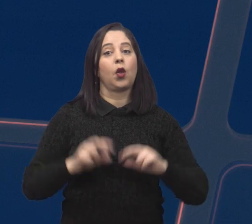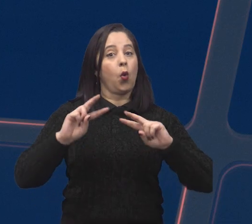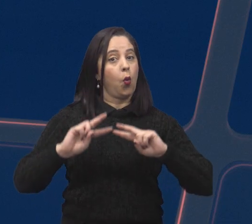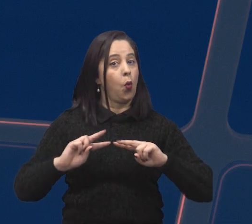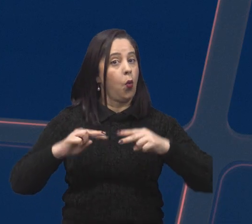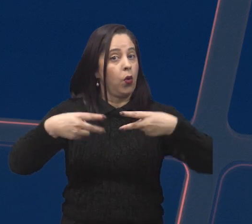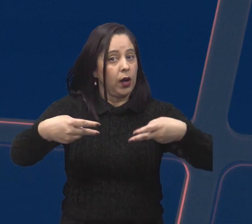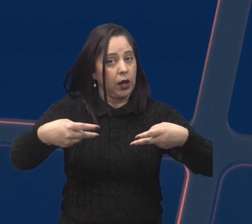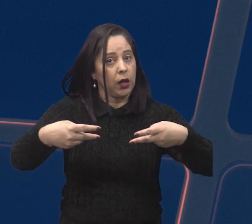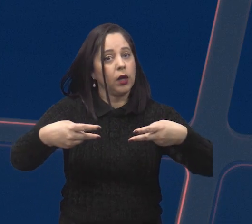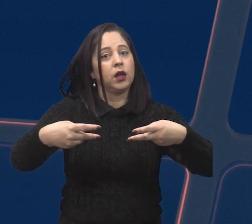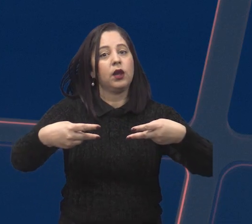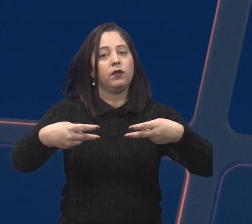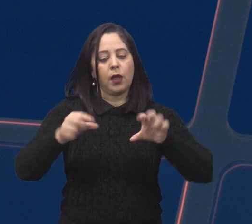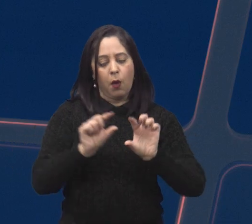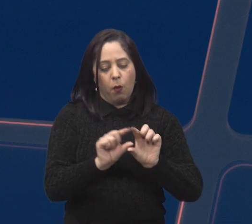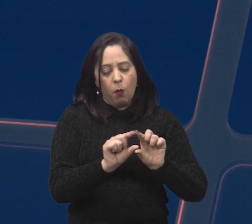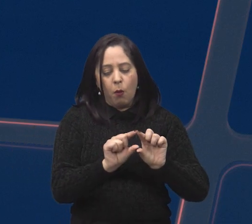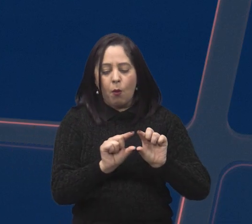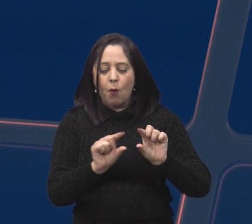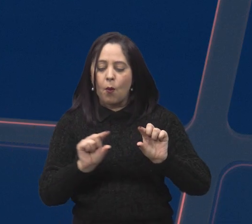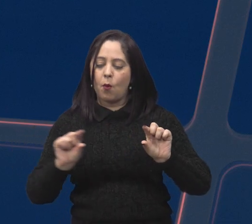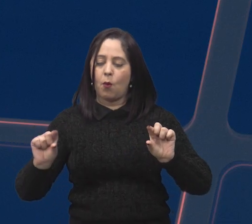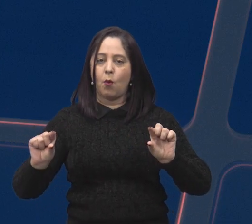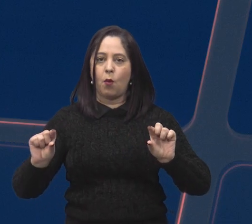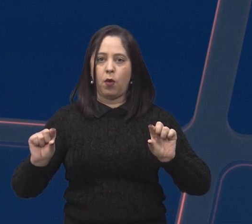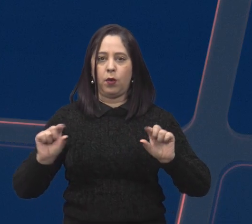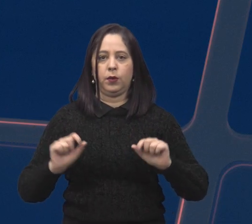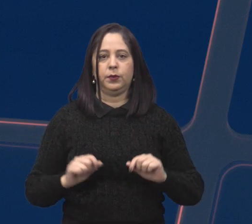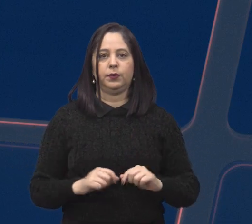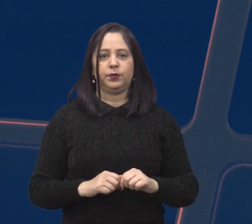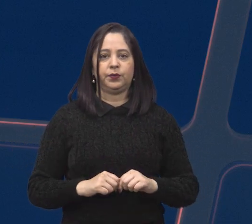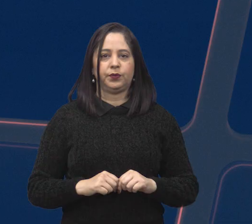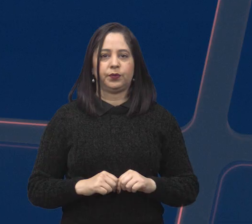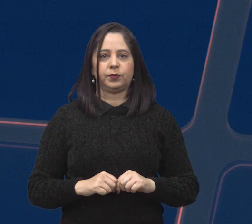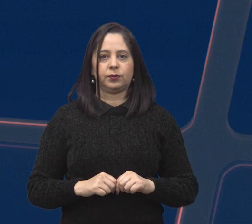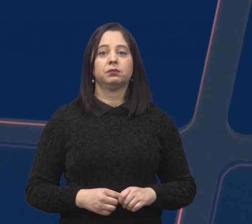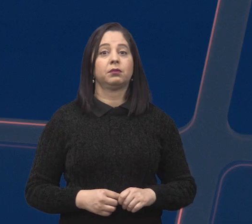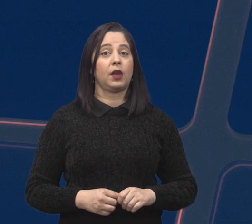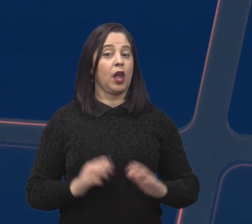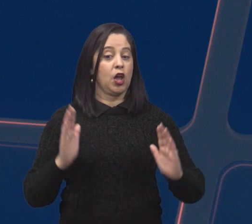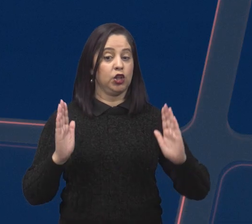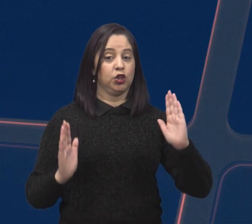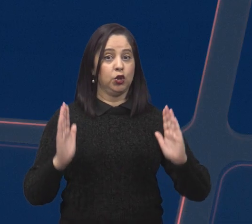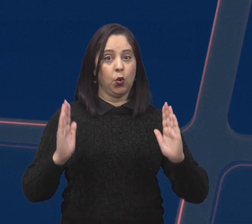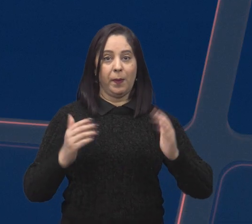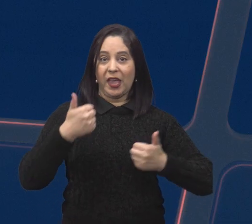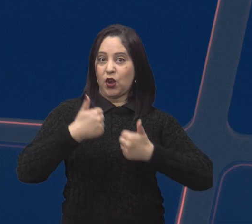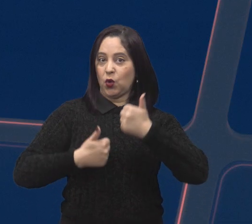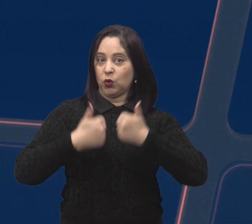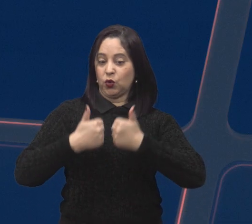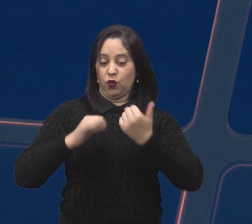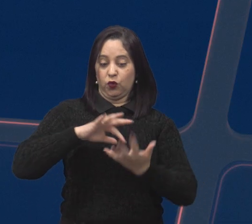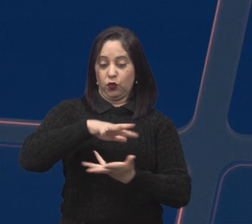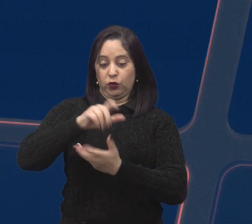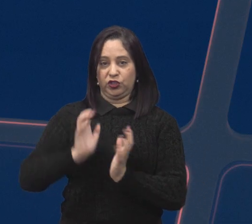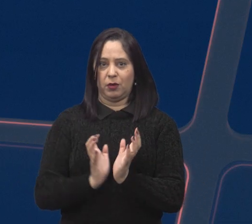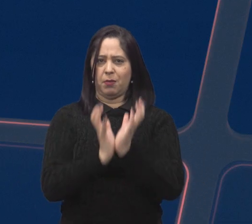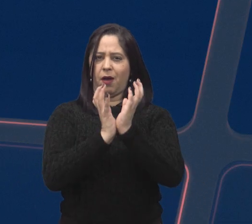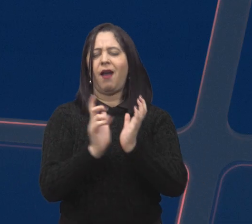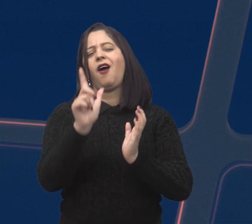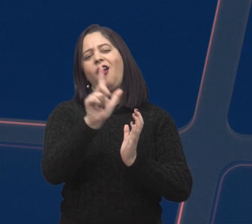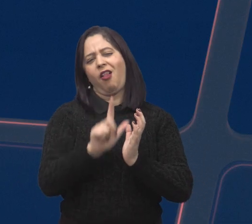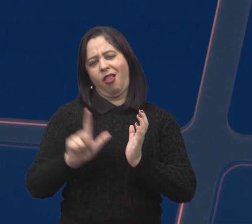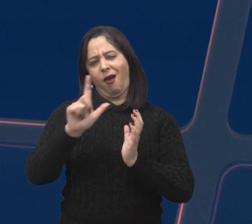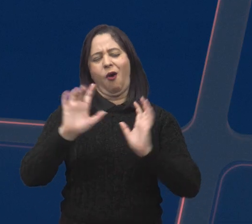contur.sjc.br. O link que leva ao questionário fica no rodapé da página. Durante os Jogos da Copa, é claro